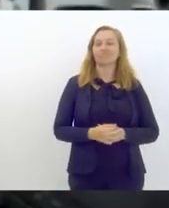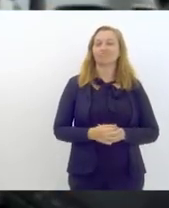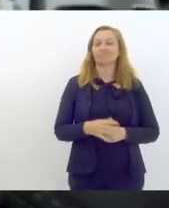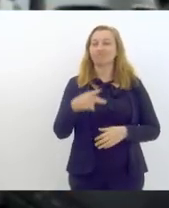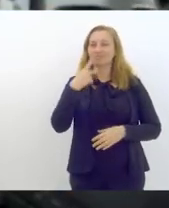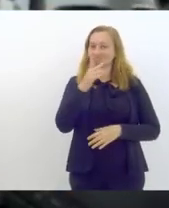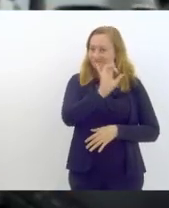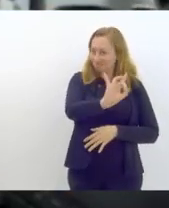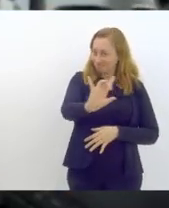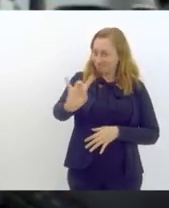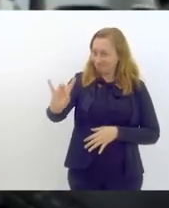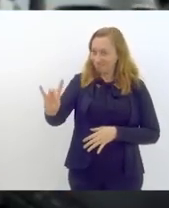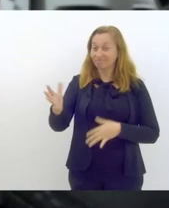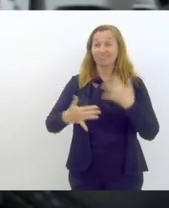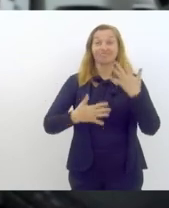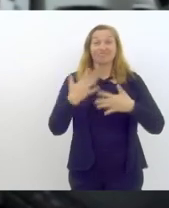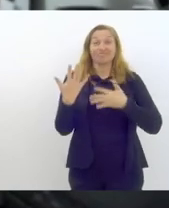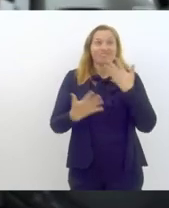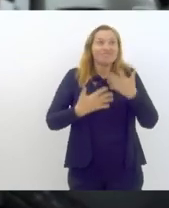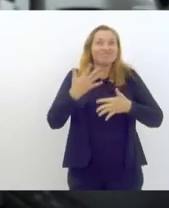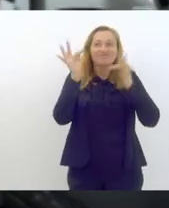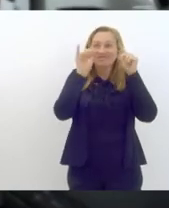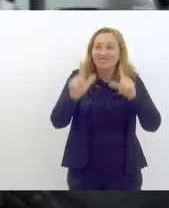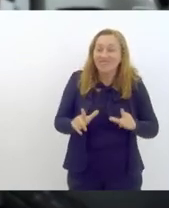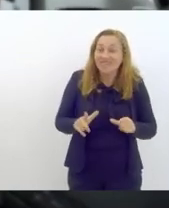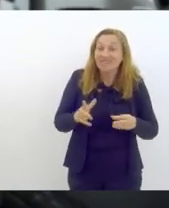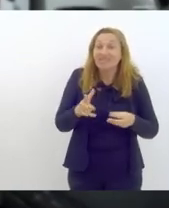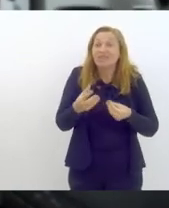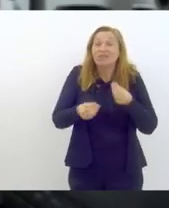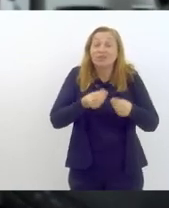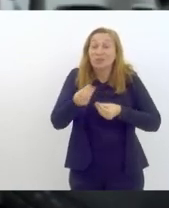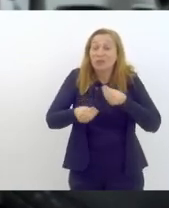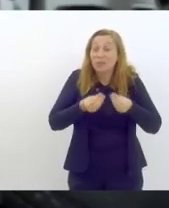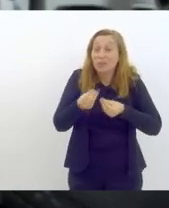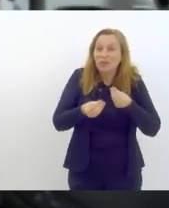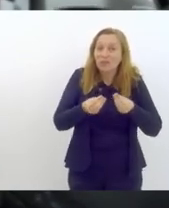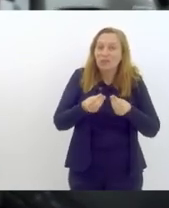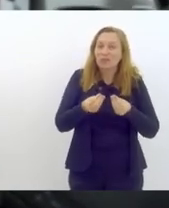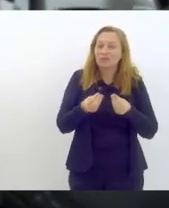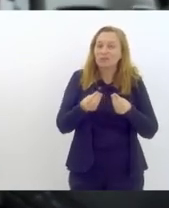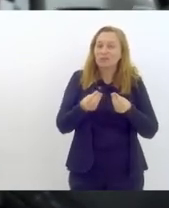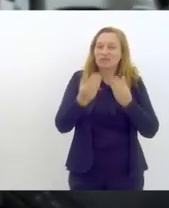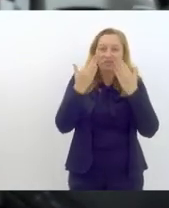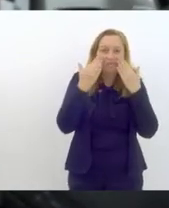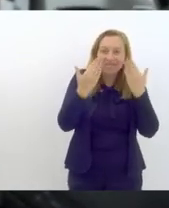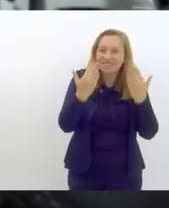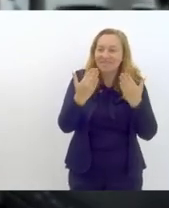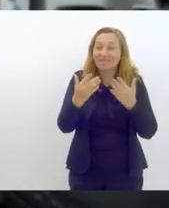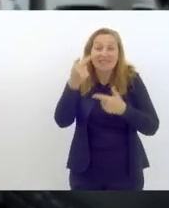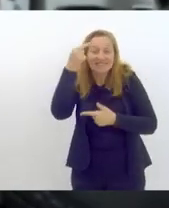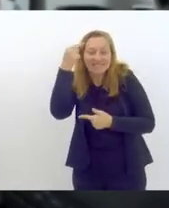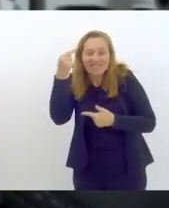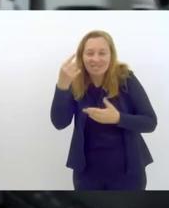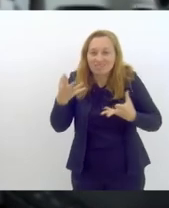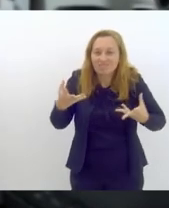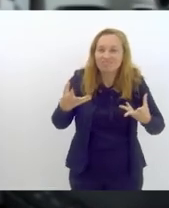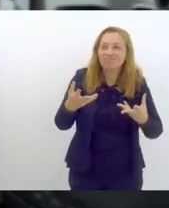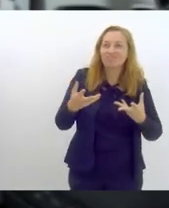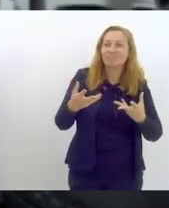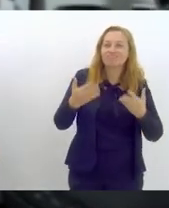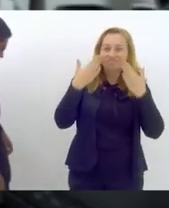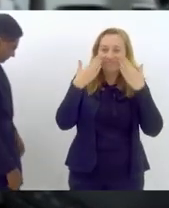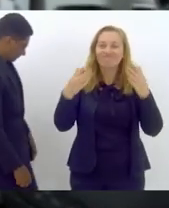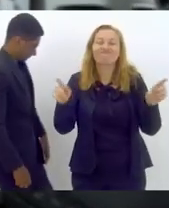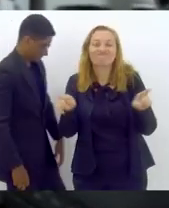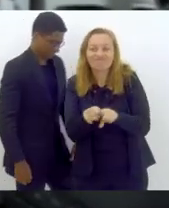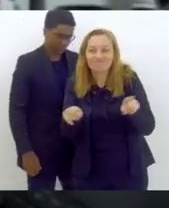autores. A gente fica muito feliz de ver o conteúdo, né, apresentado por eles e as ideias brilhantes trazidas, que representam